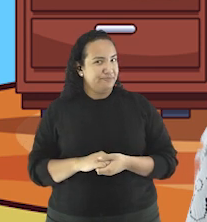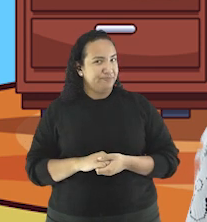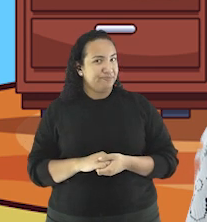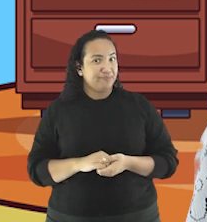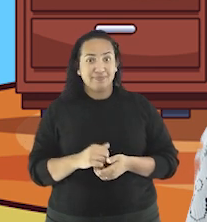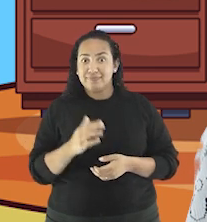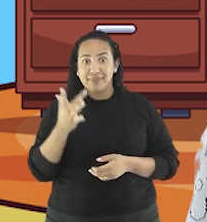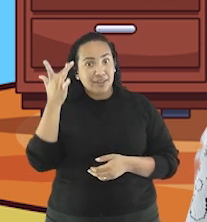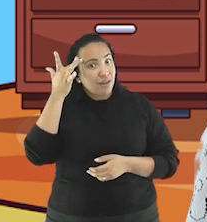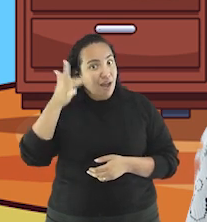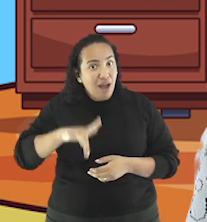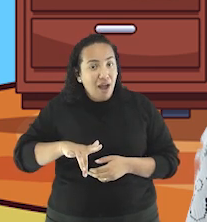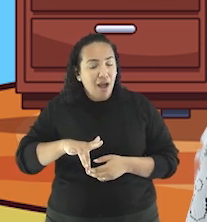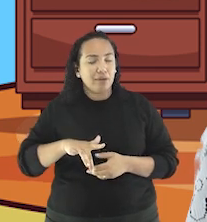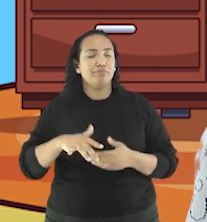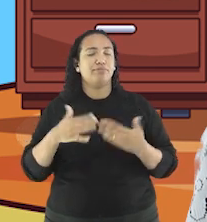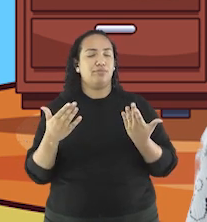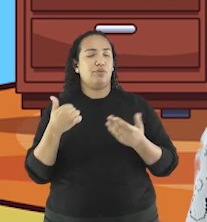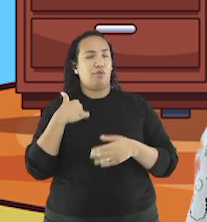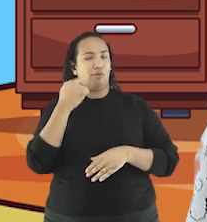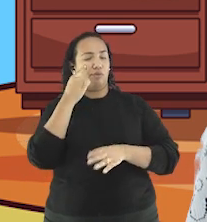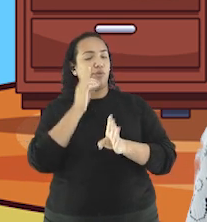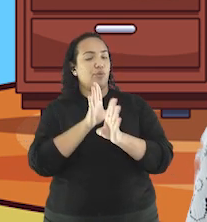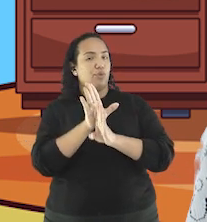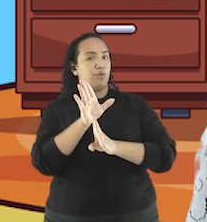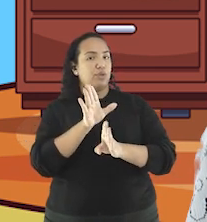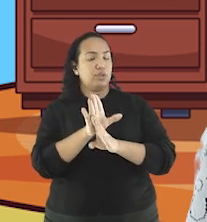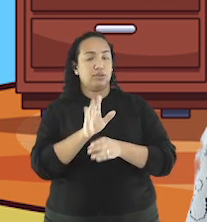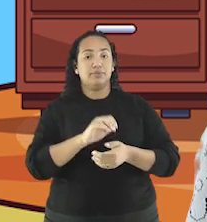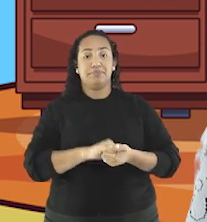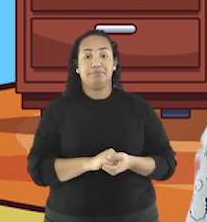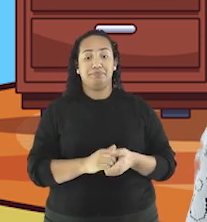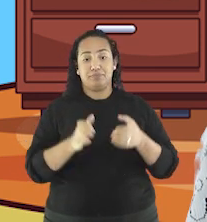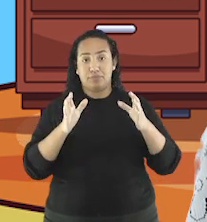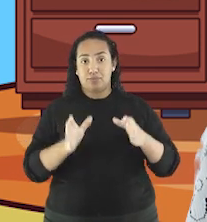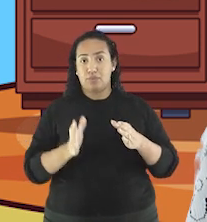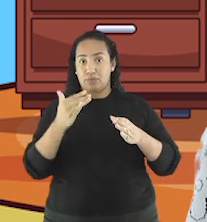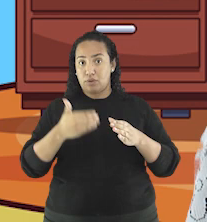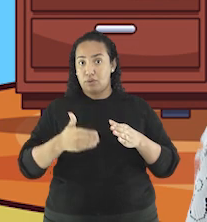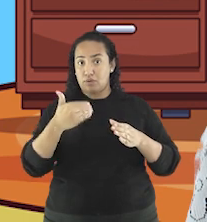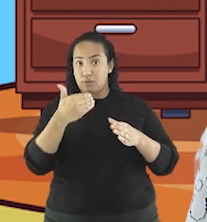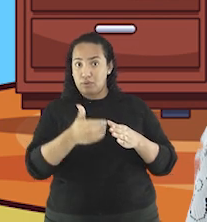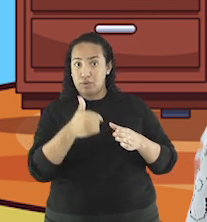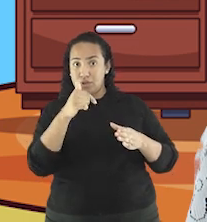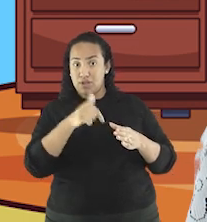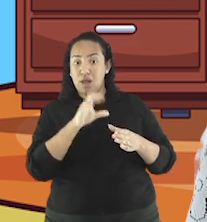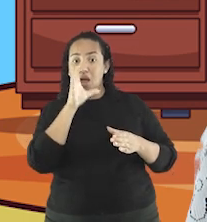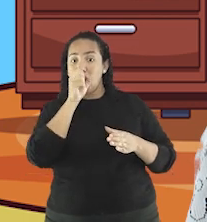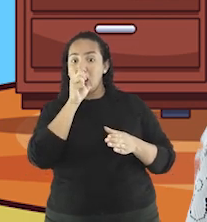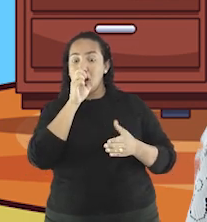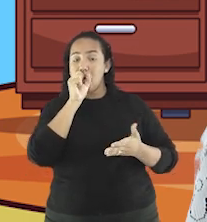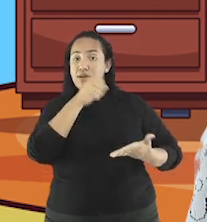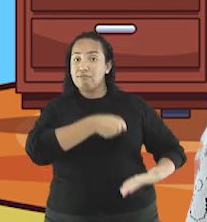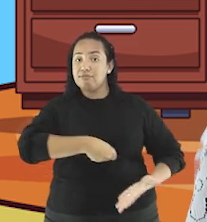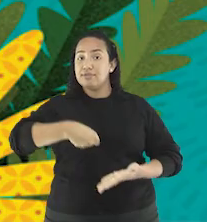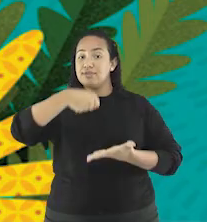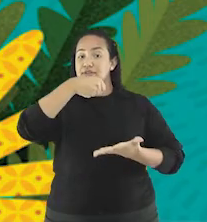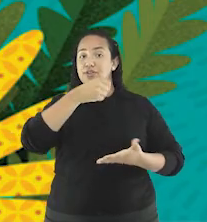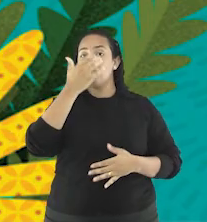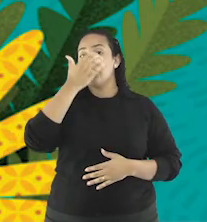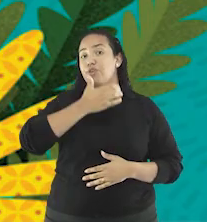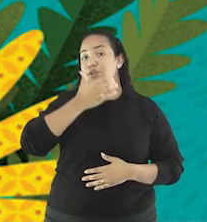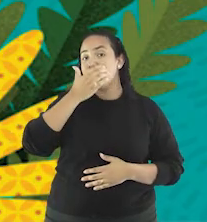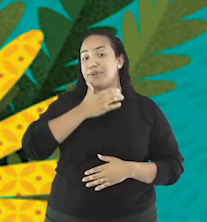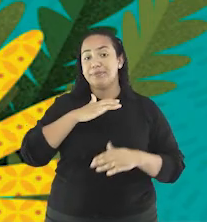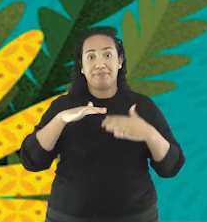falando? Não! Vou dar uma pista. Um bolo de laranja e uma cesta de frutas.